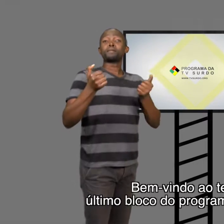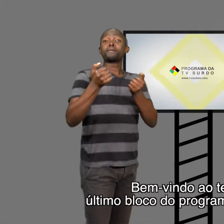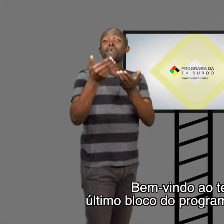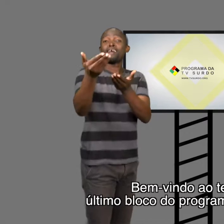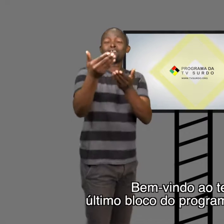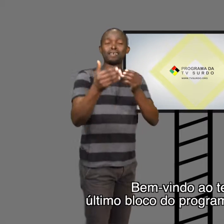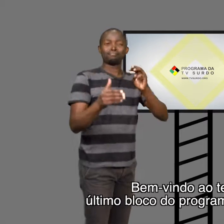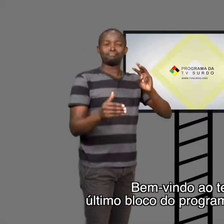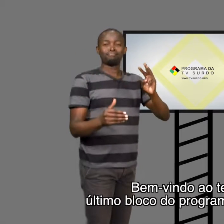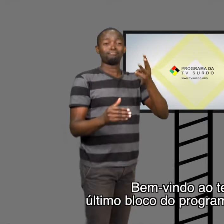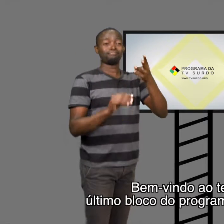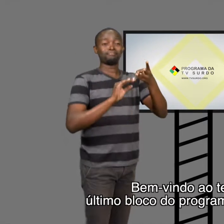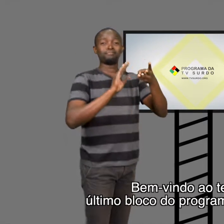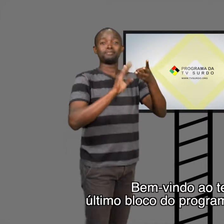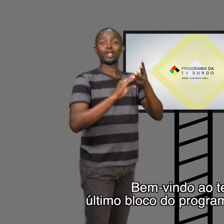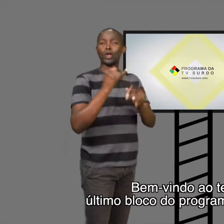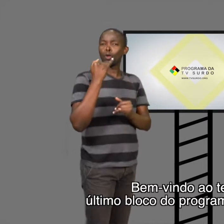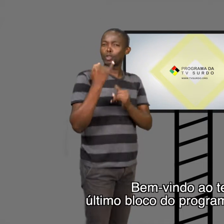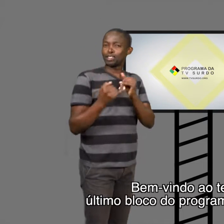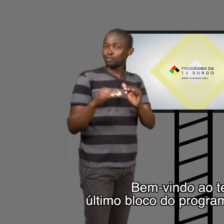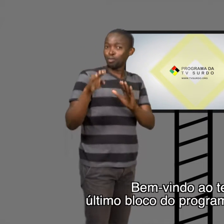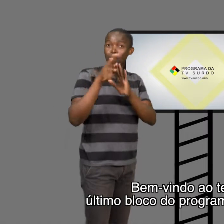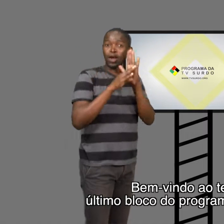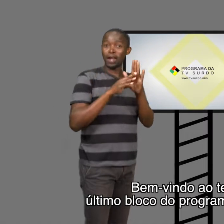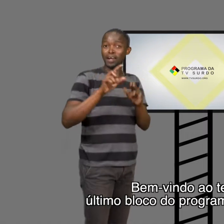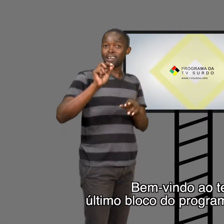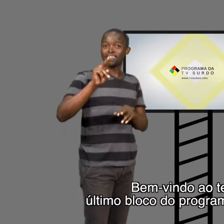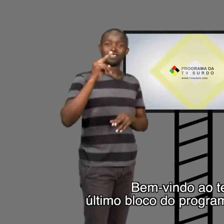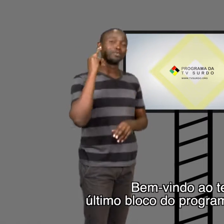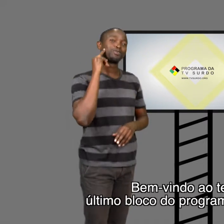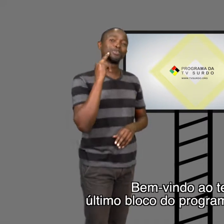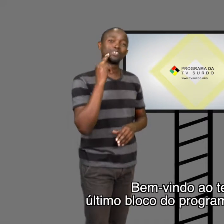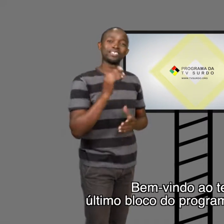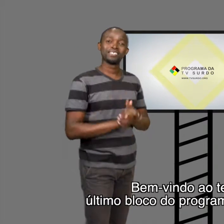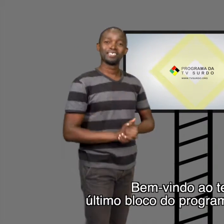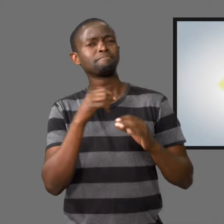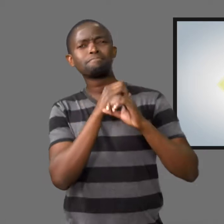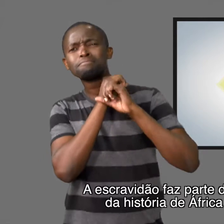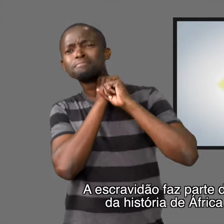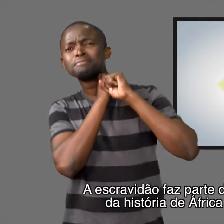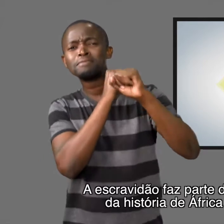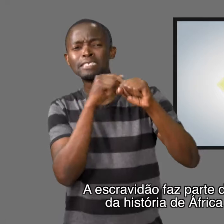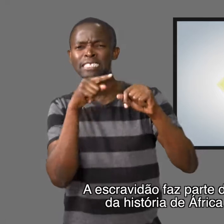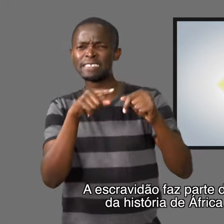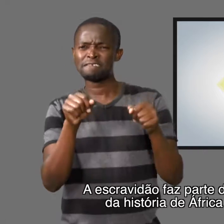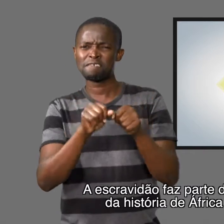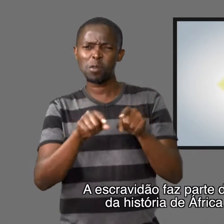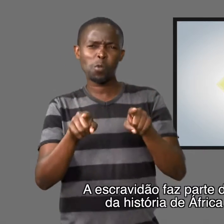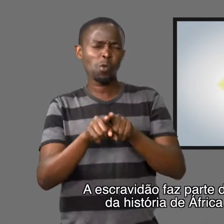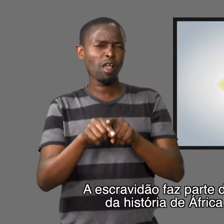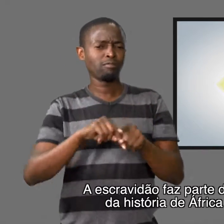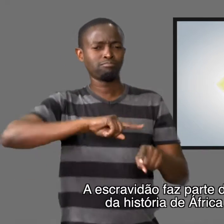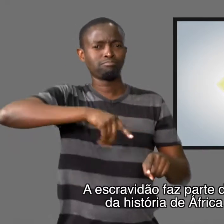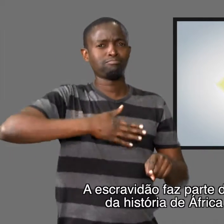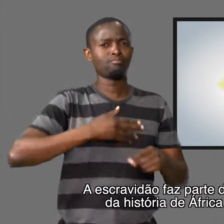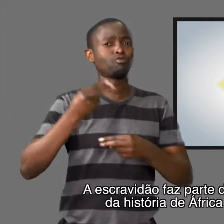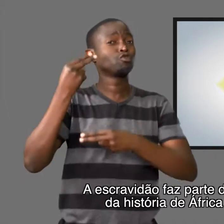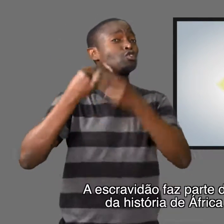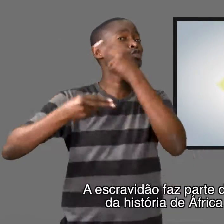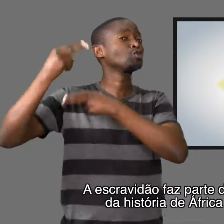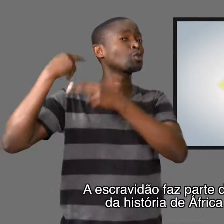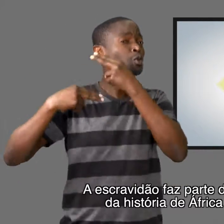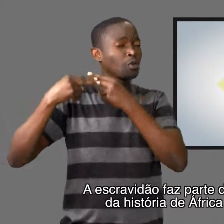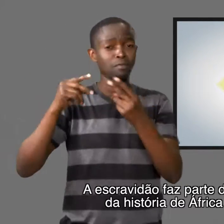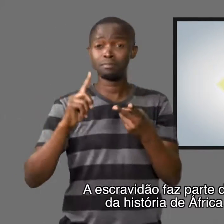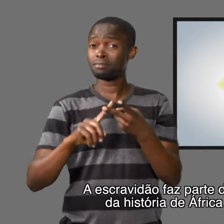Bem-vindo ao terceiro e último bloco do programa da TV Surdo. A escravidão faz parte